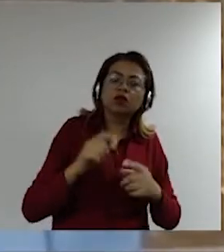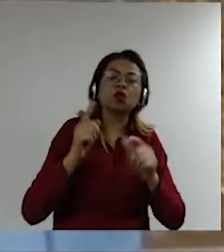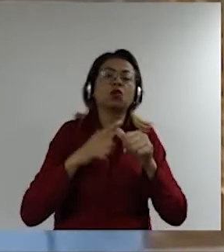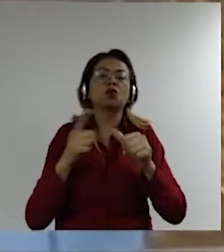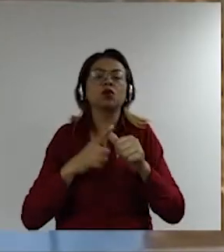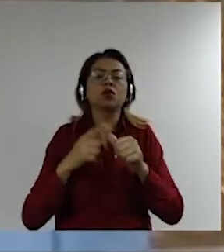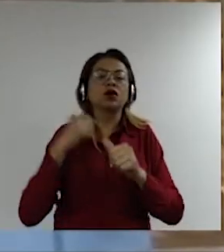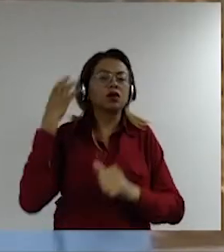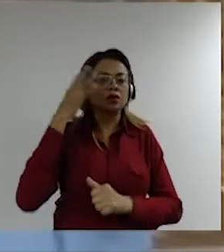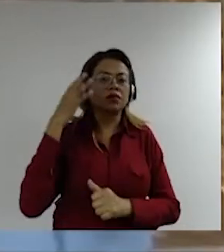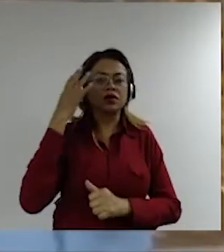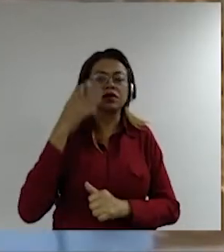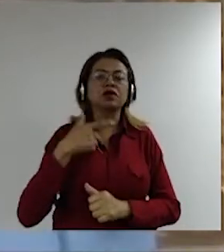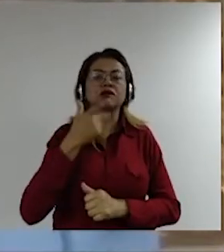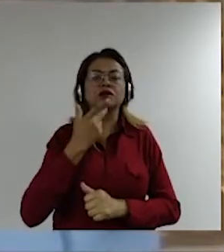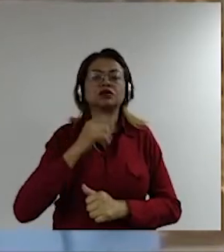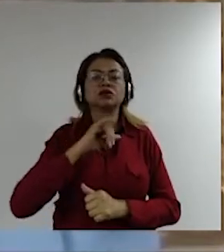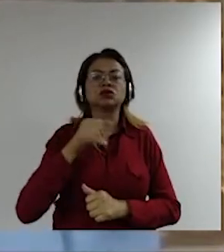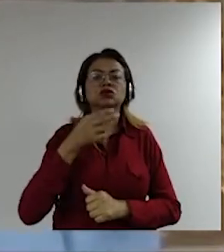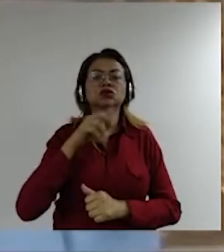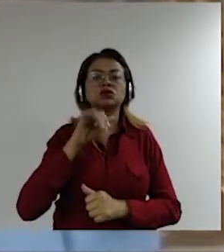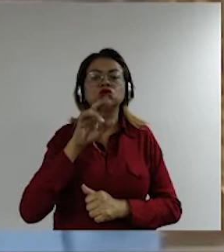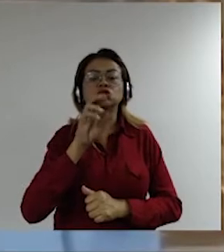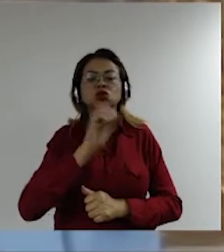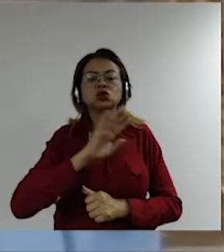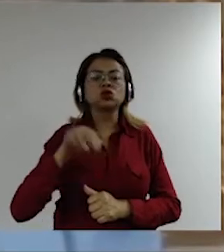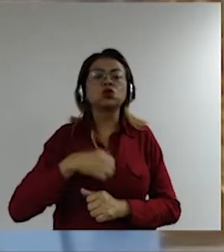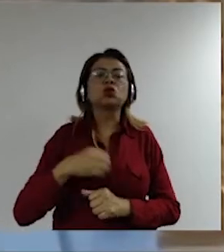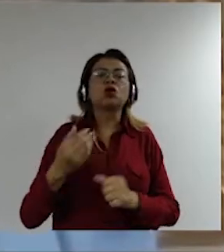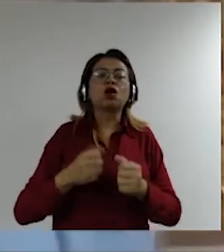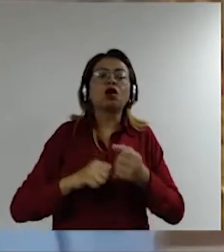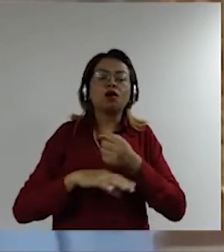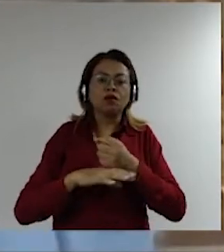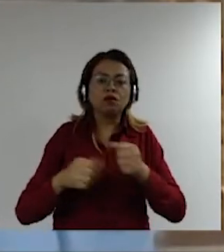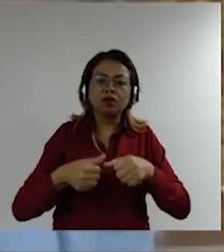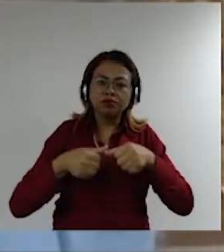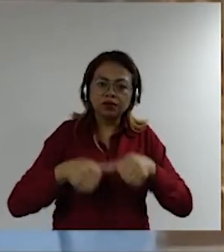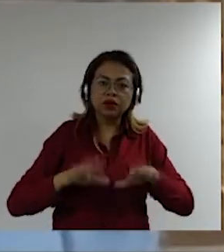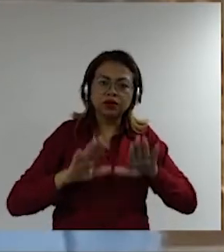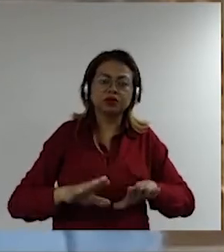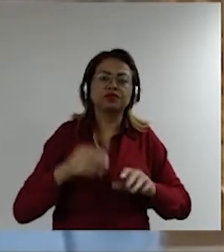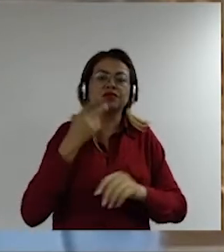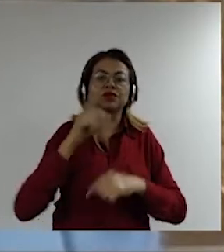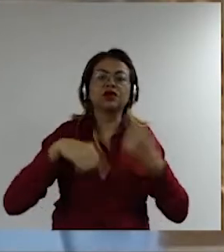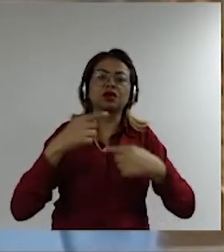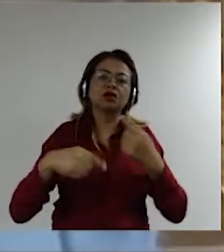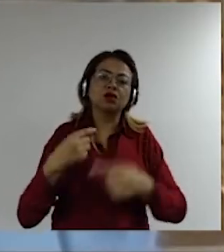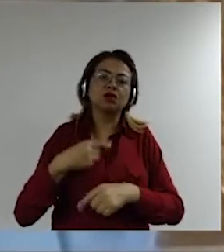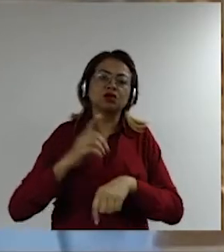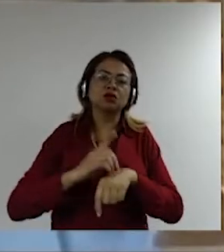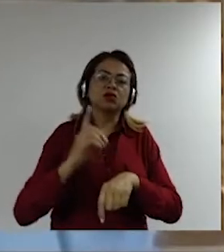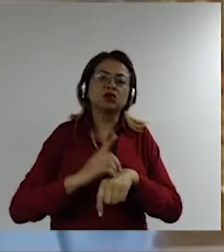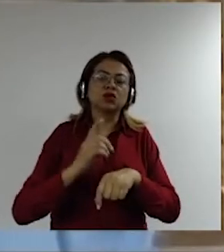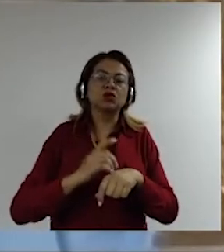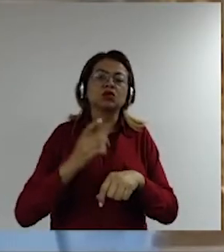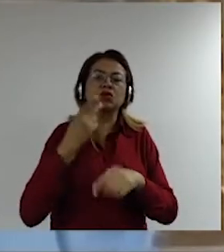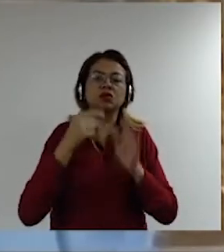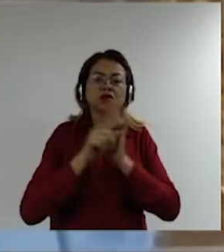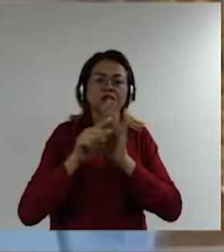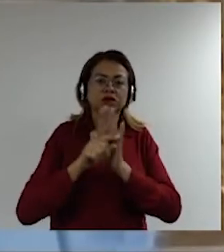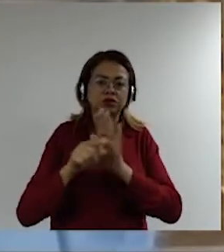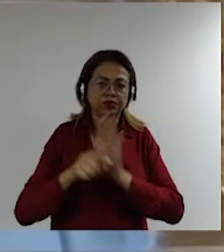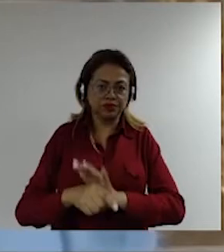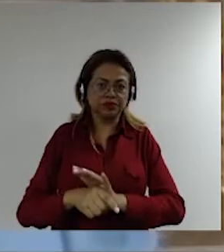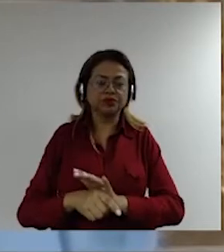palestrante, professor João Batista Oliveira, fundador e presidente do Instituto Alfabeto, é doutor em pesquisa educacional